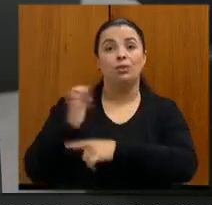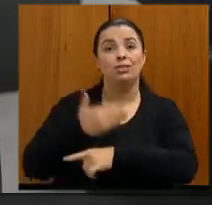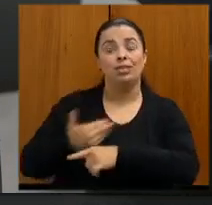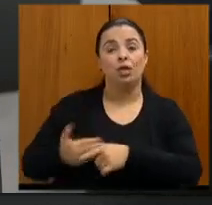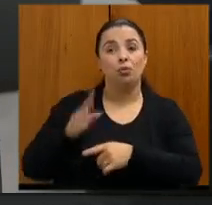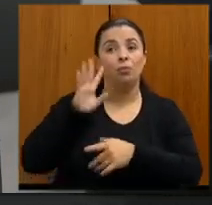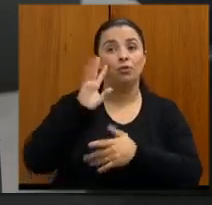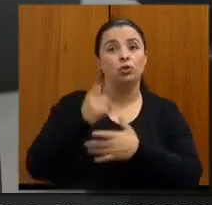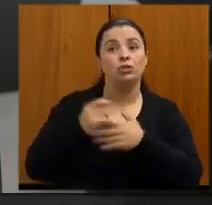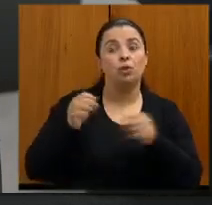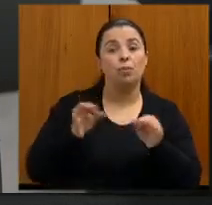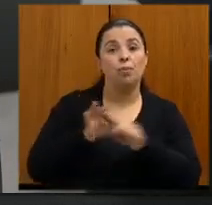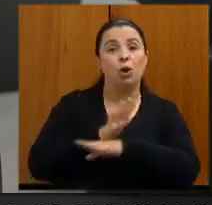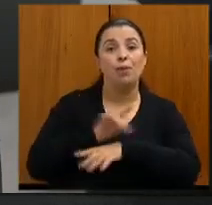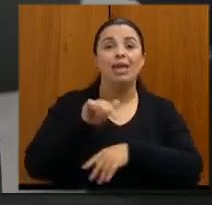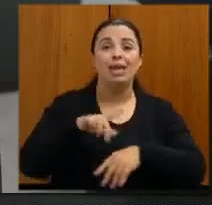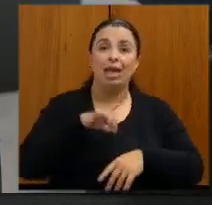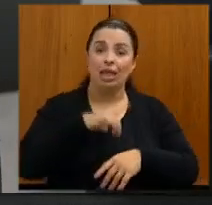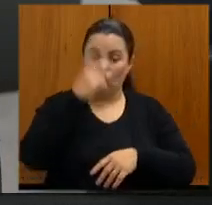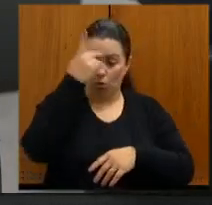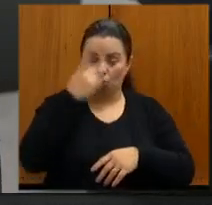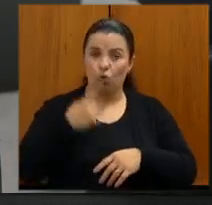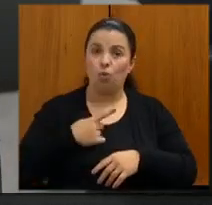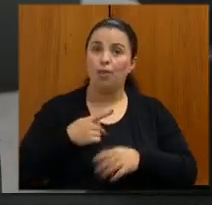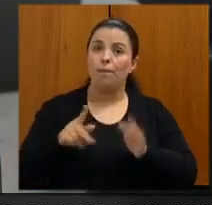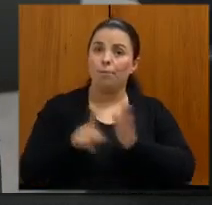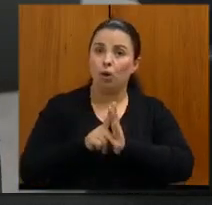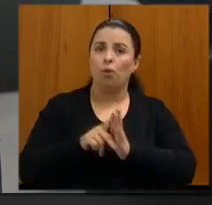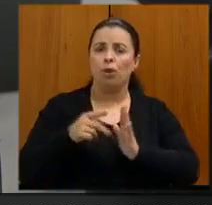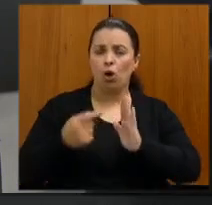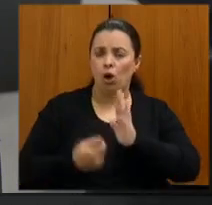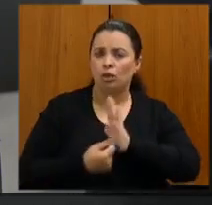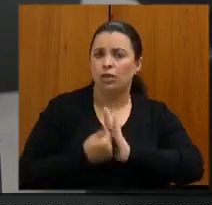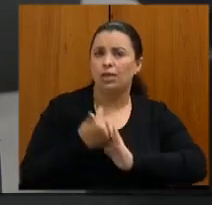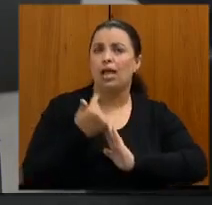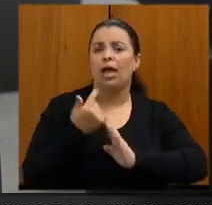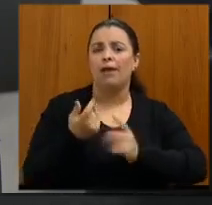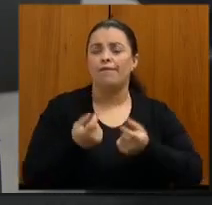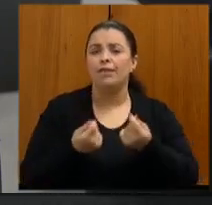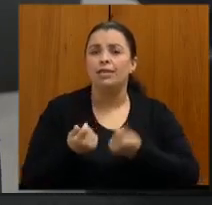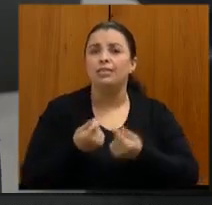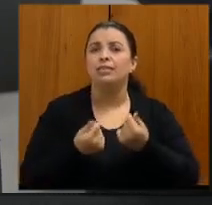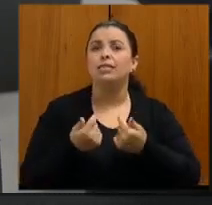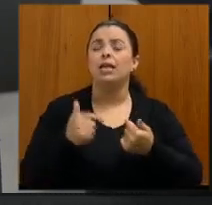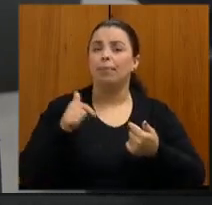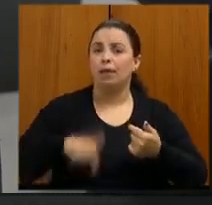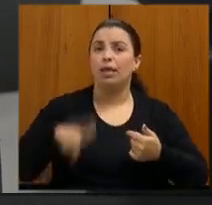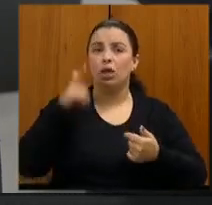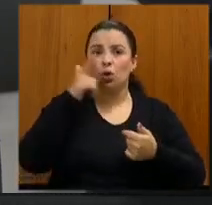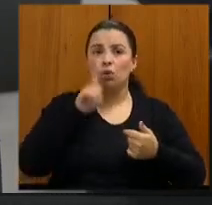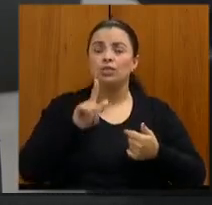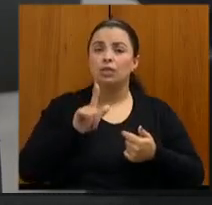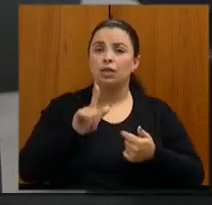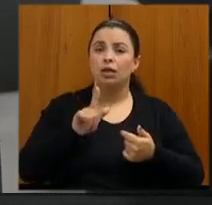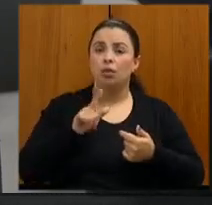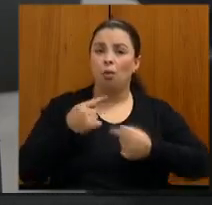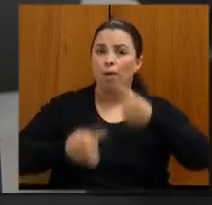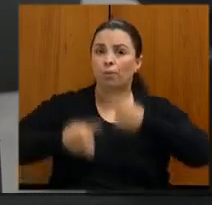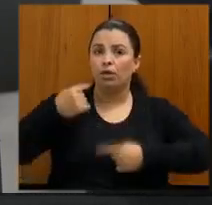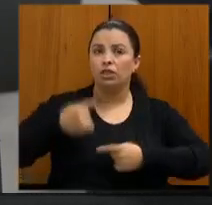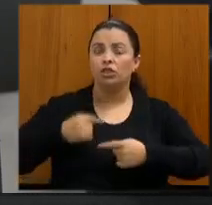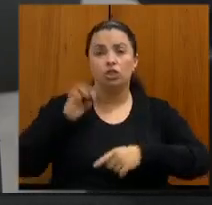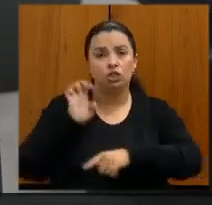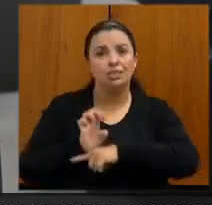próprio que ela tem autonomia orçamentária que ela tem autonomia financeira para que ela se torne de fato política de estado